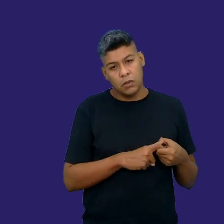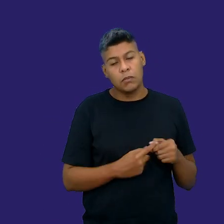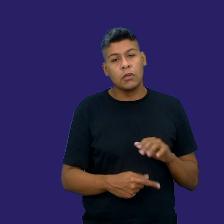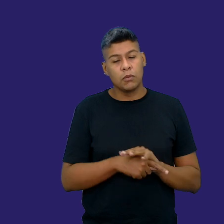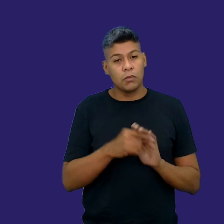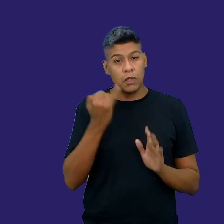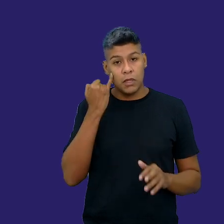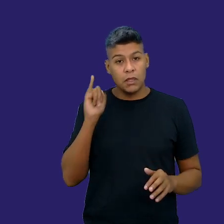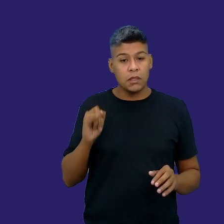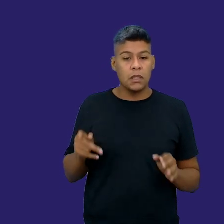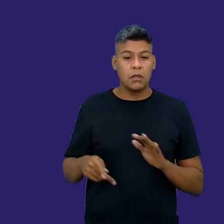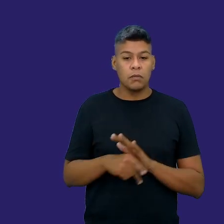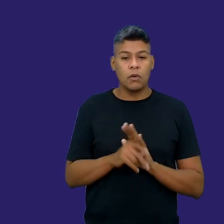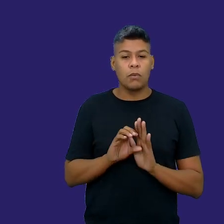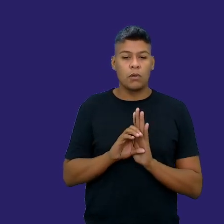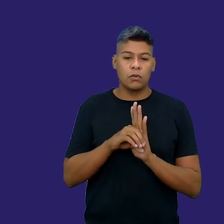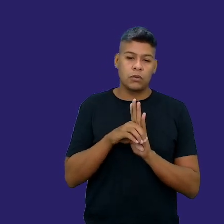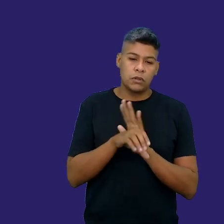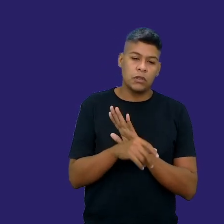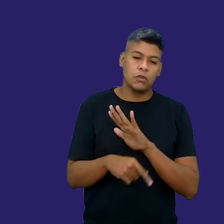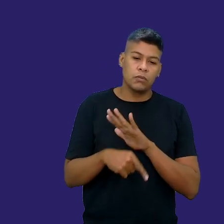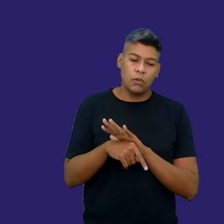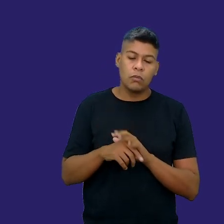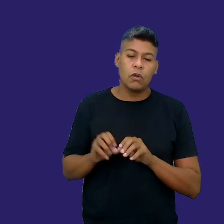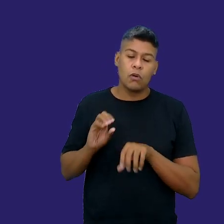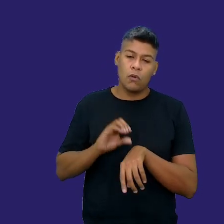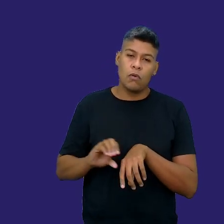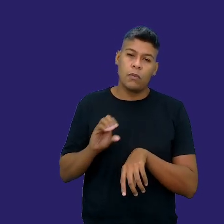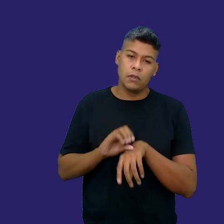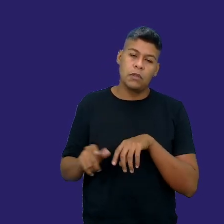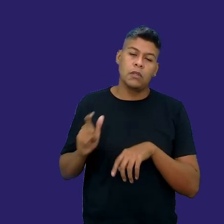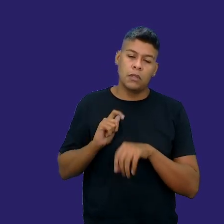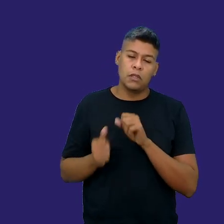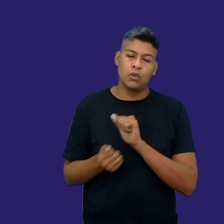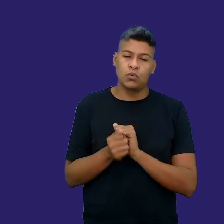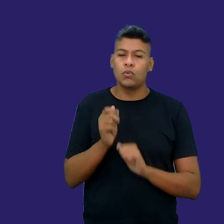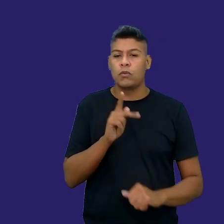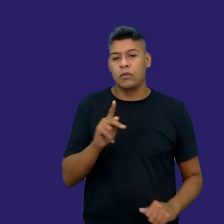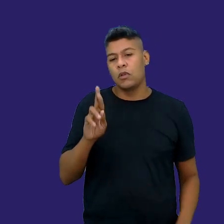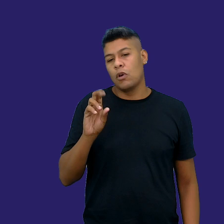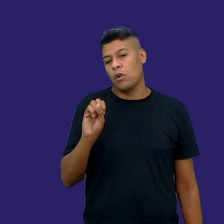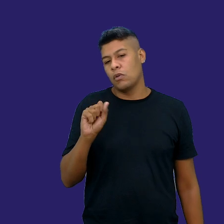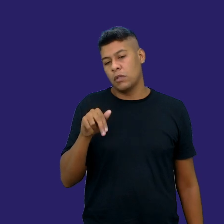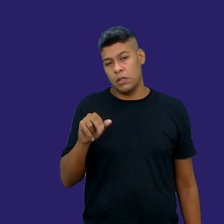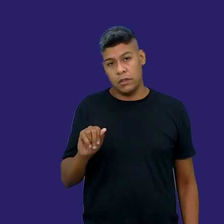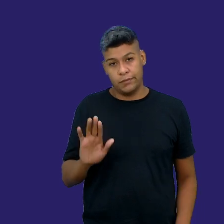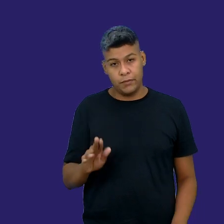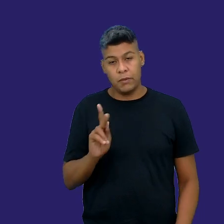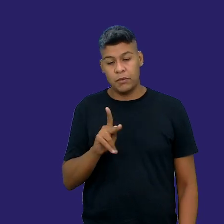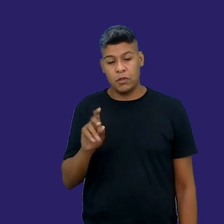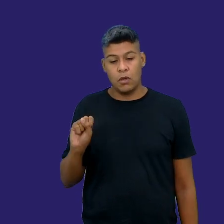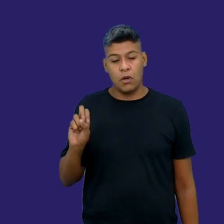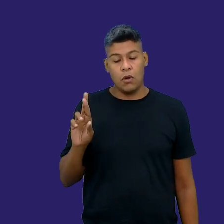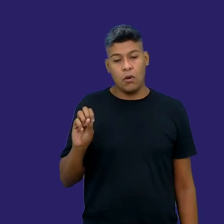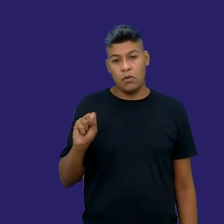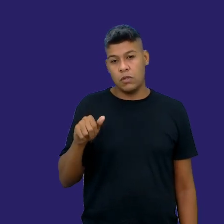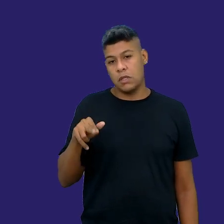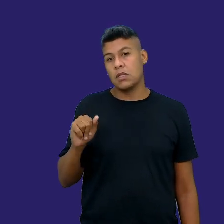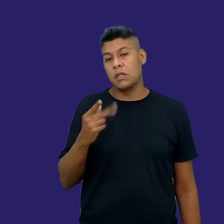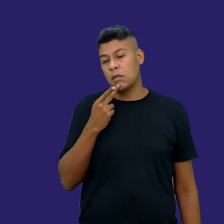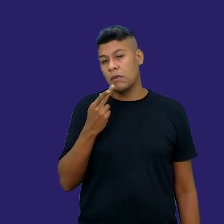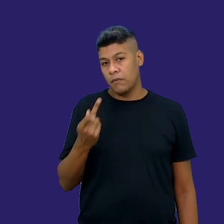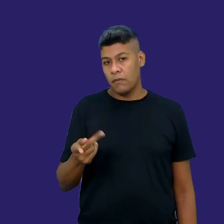das ideias de conceitos sobre essa formação que vocês tiveram com a professora Rosana. A professora Rosana, ela abordou,